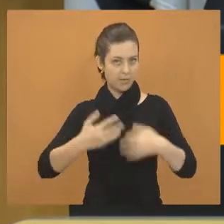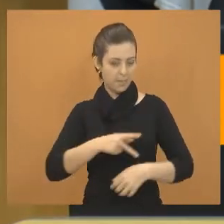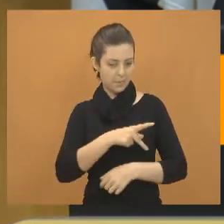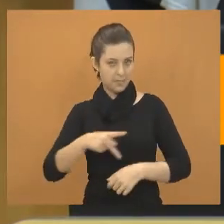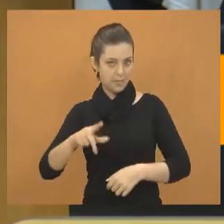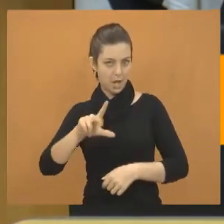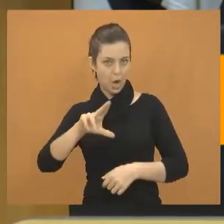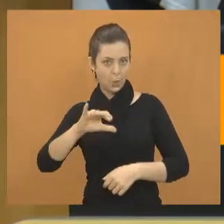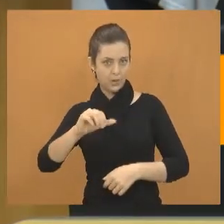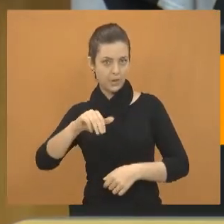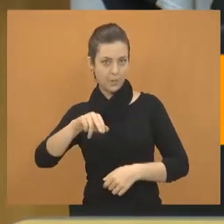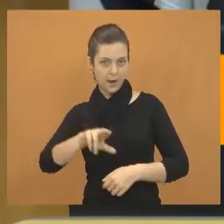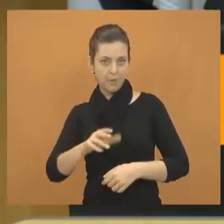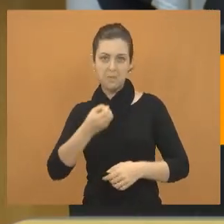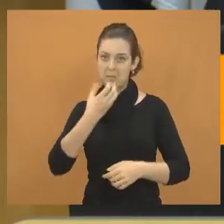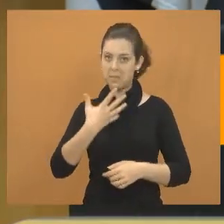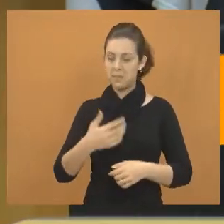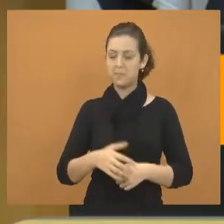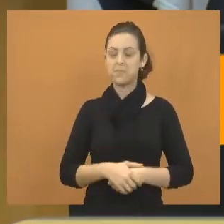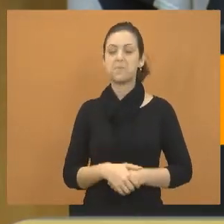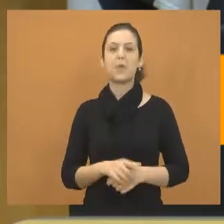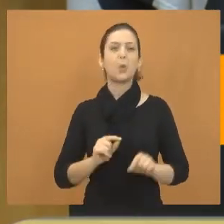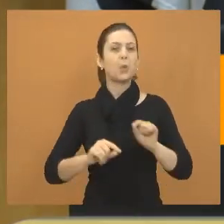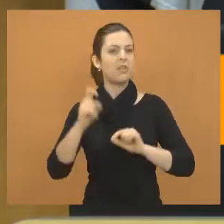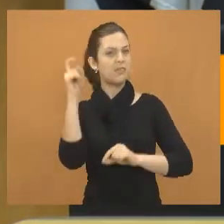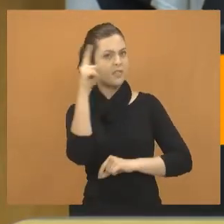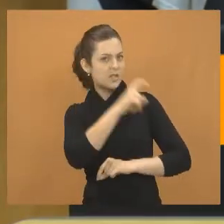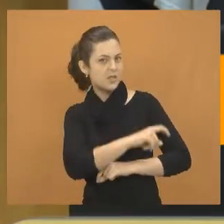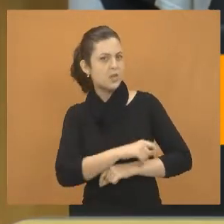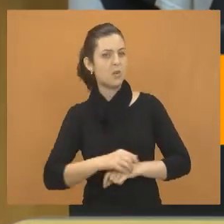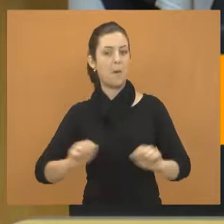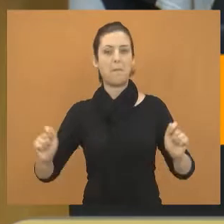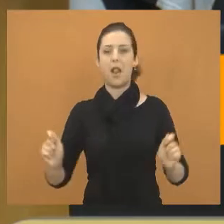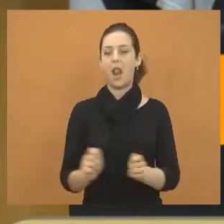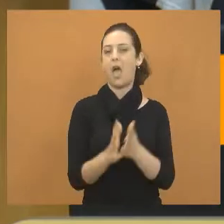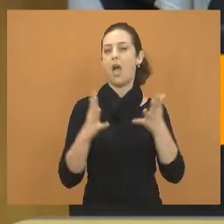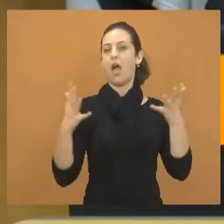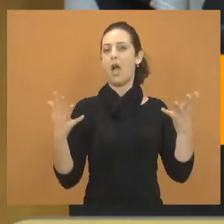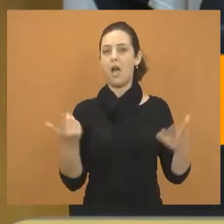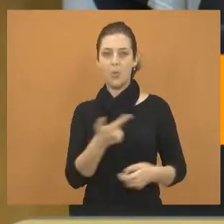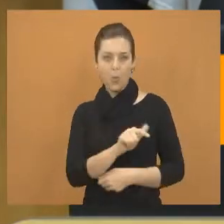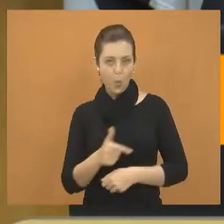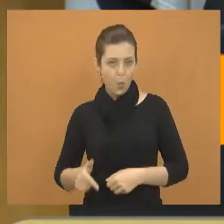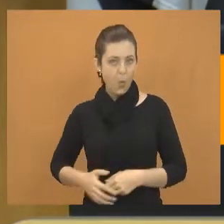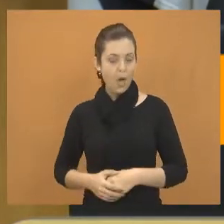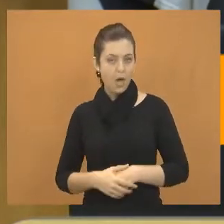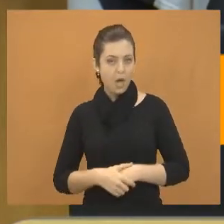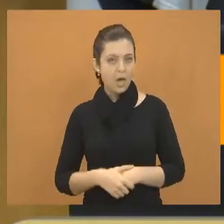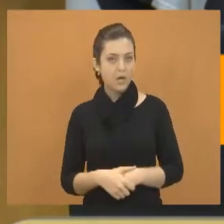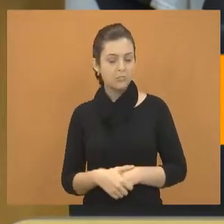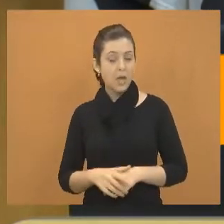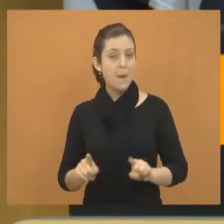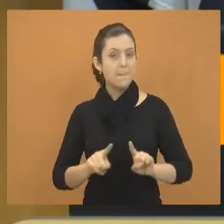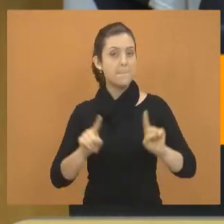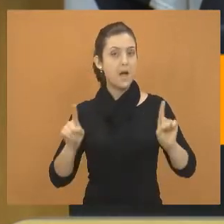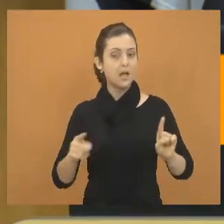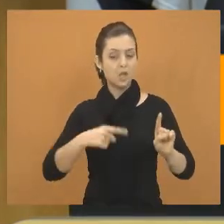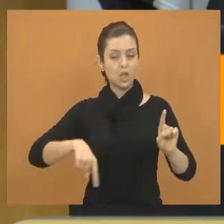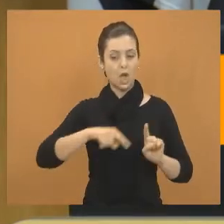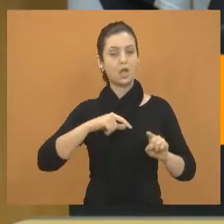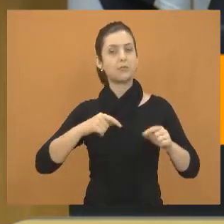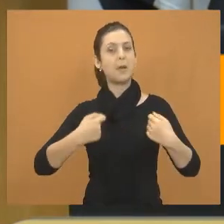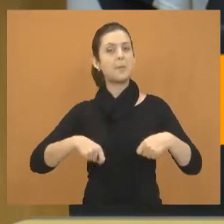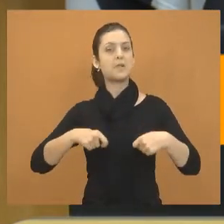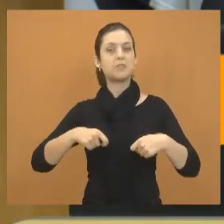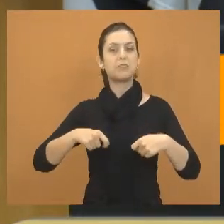dessa casa, Lucimari, ela falou muito bem que é difícil, não existe milagre. Eu sei que não existe milagre. Mas nós temos que